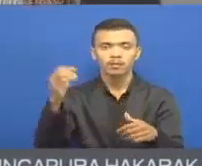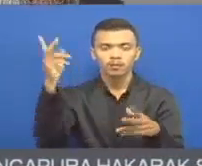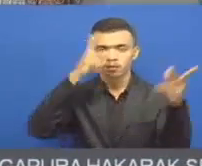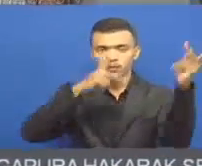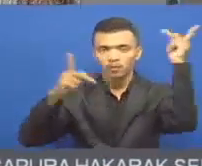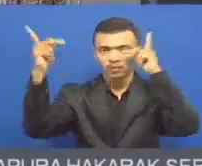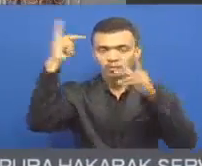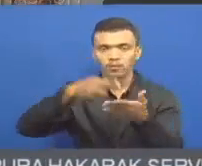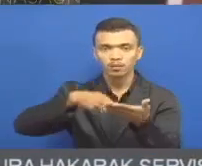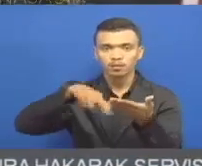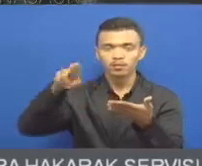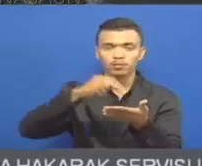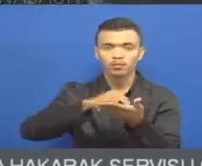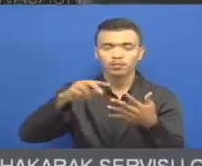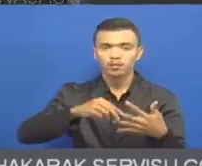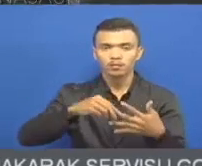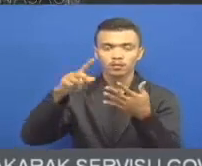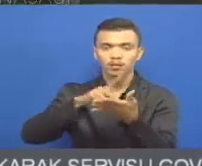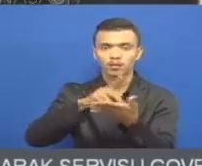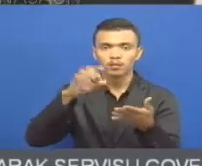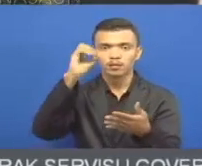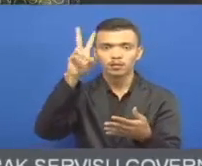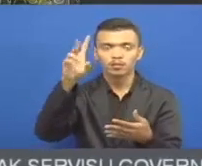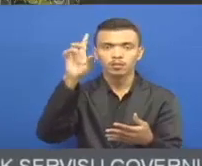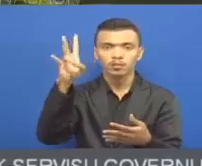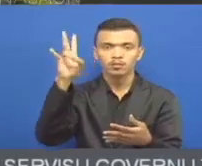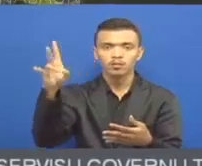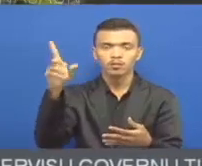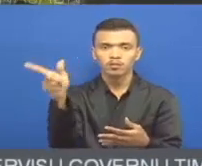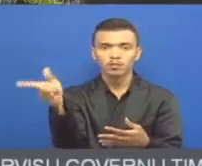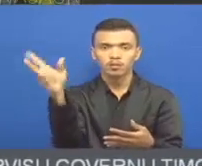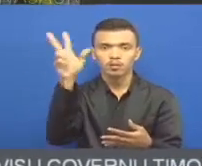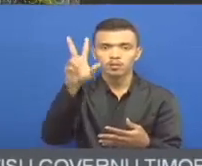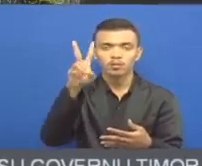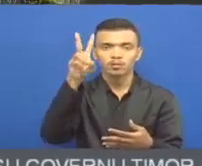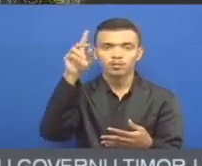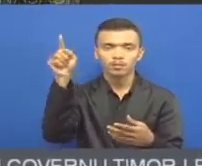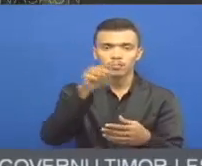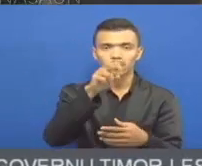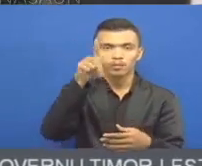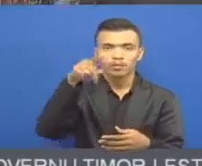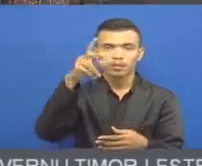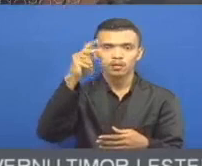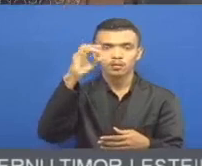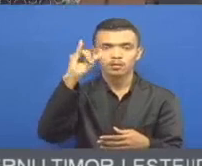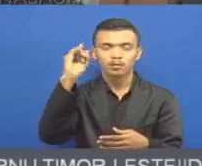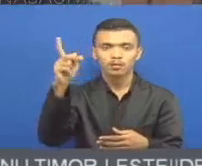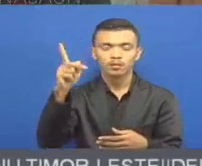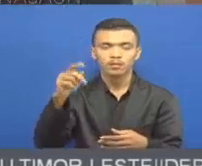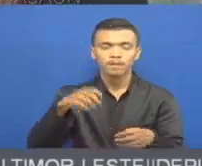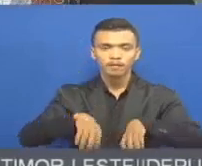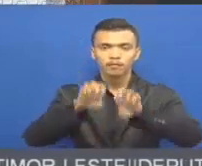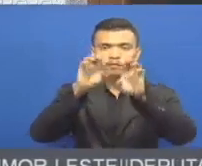não resista ao número único crime. Gero Rua Rito Rito barra Rua no Lura Sem Rua ponto PNC. Caso tráfico